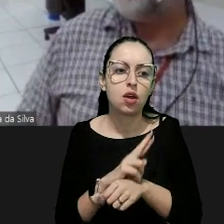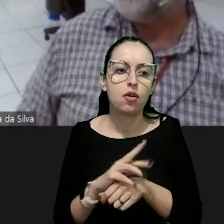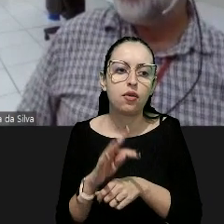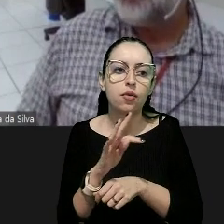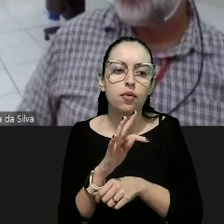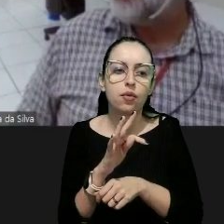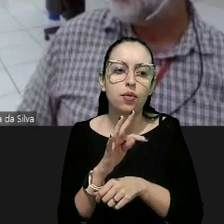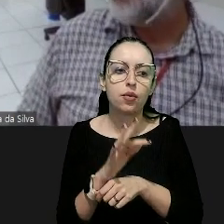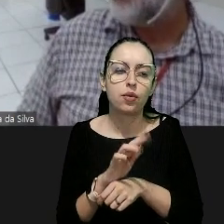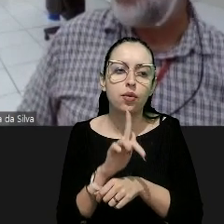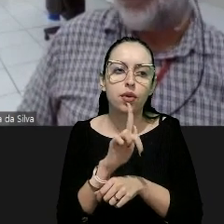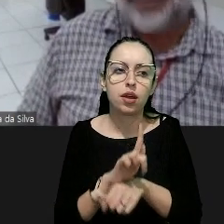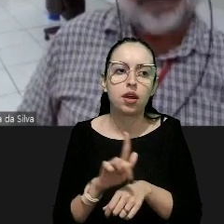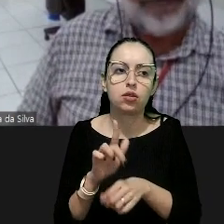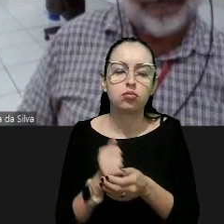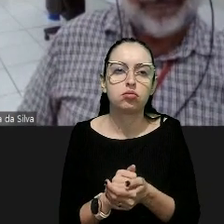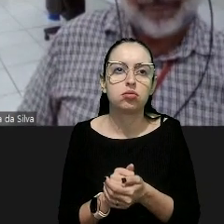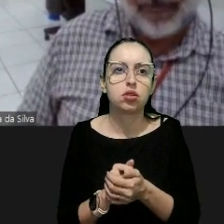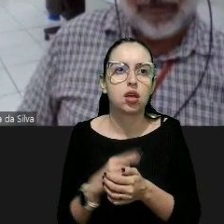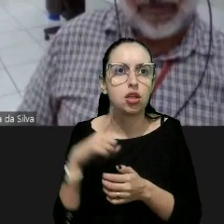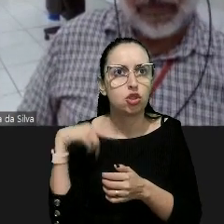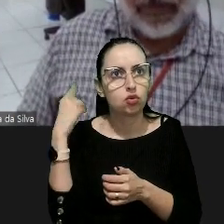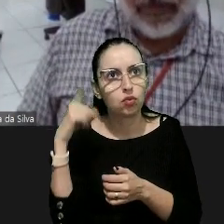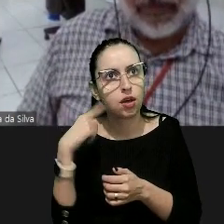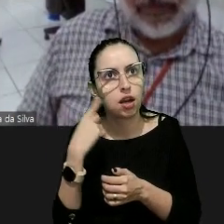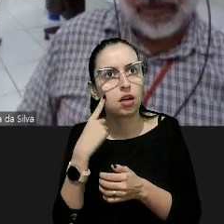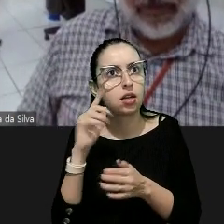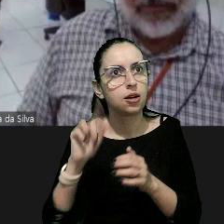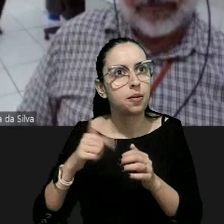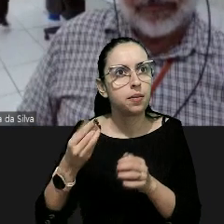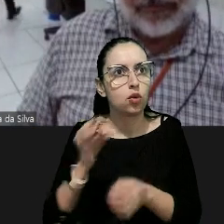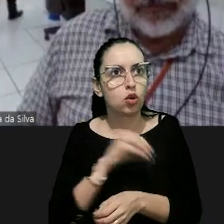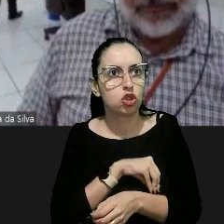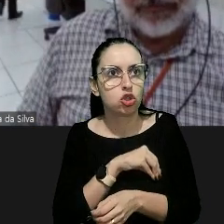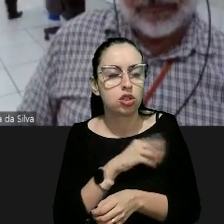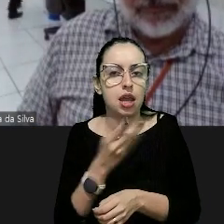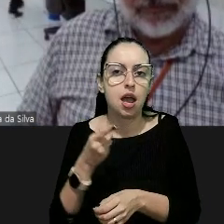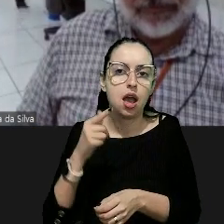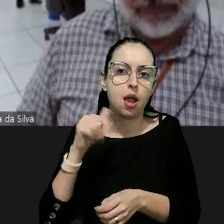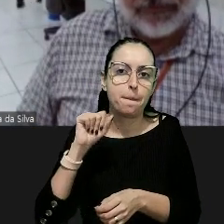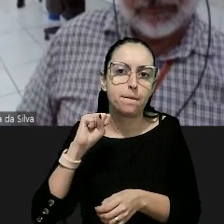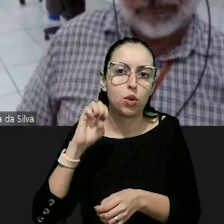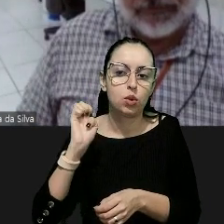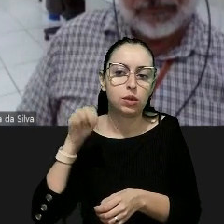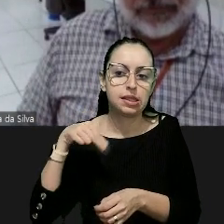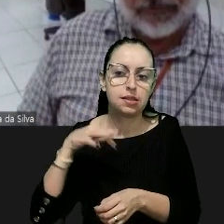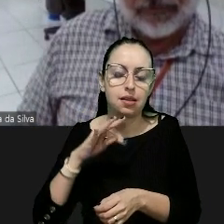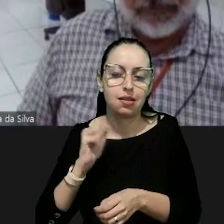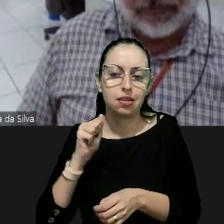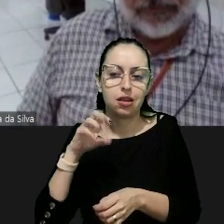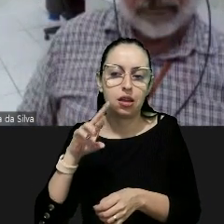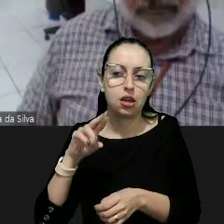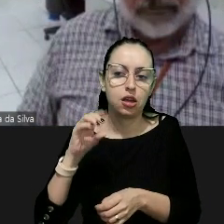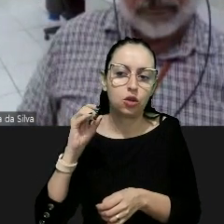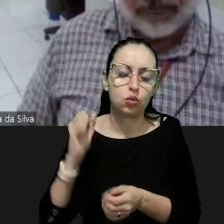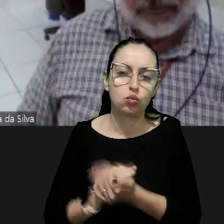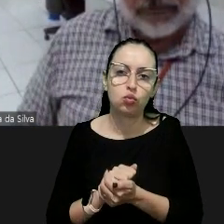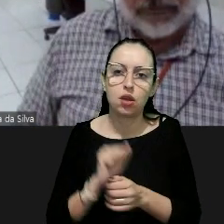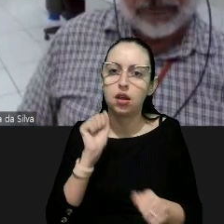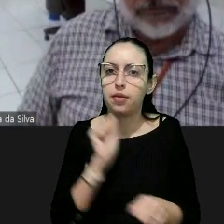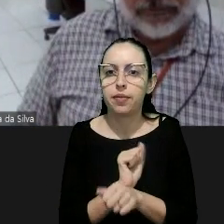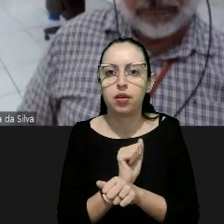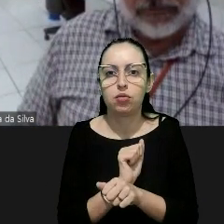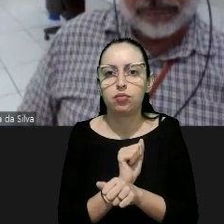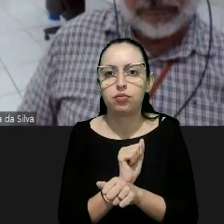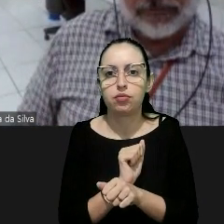com 50 anos ele se formou em direito e continuou advogando depois que aposentou, e aí